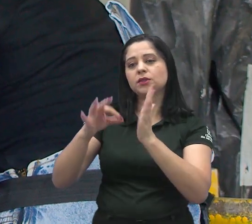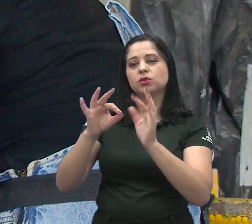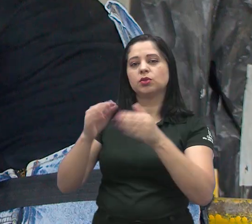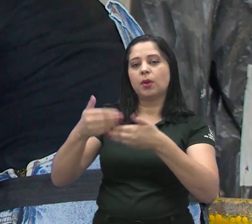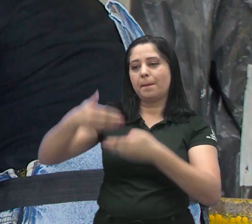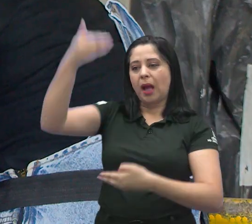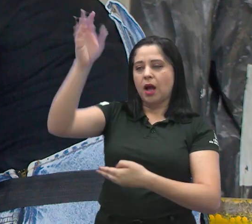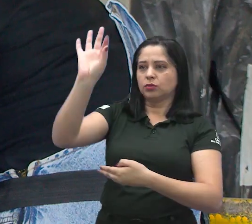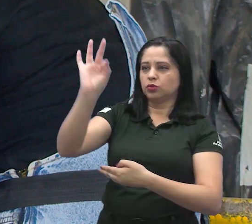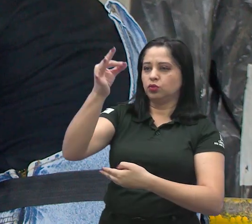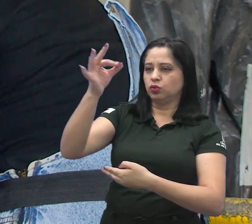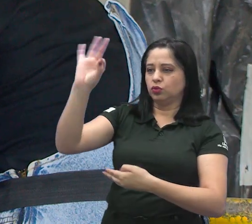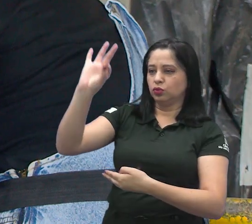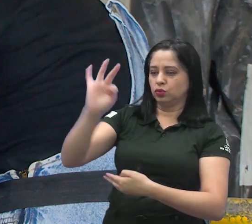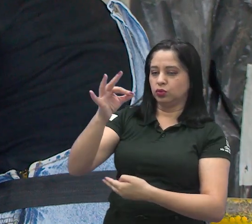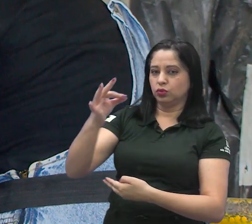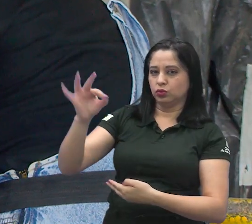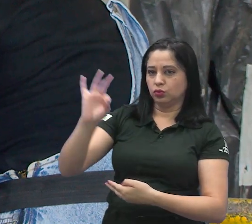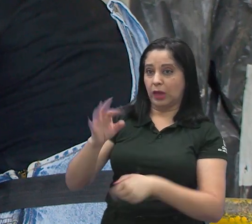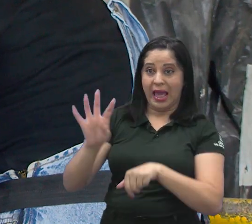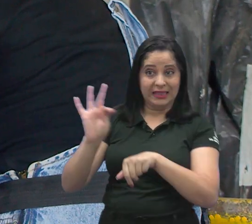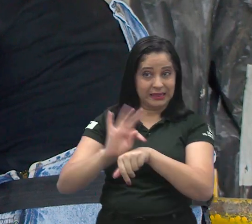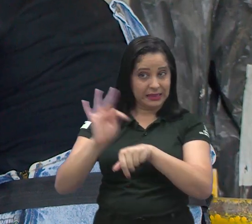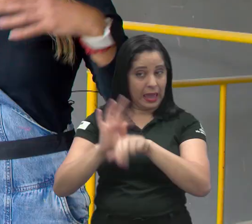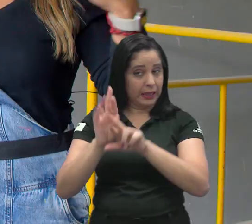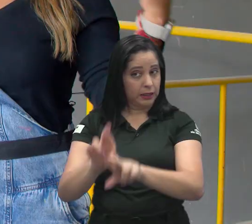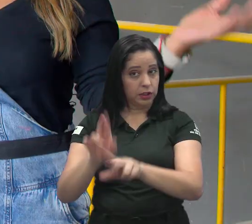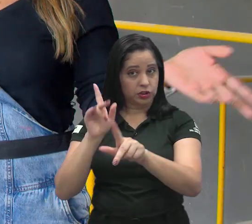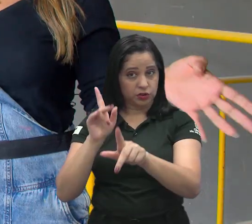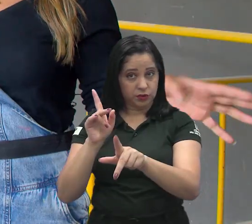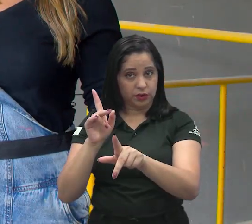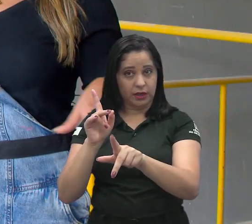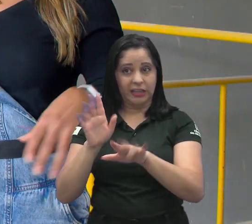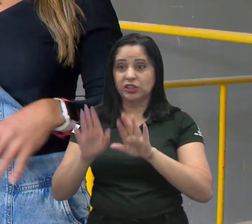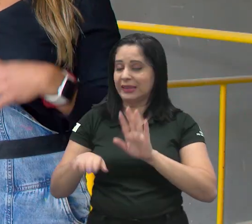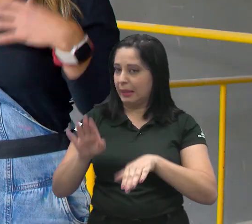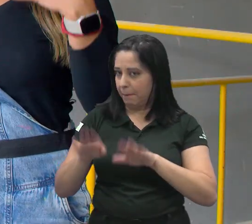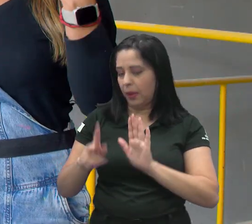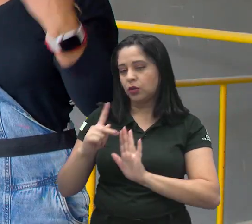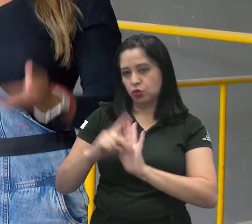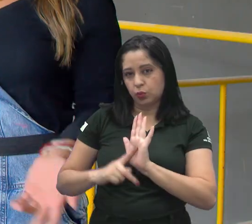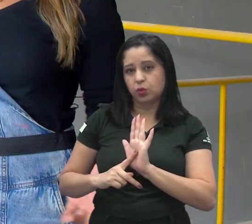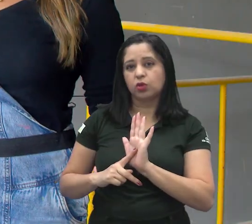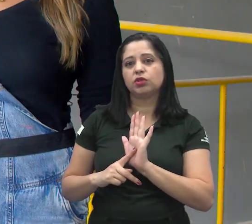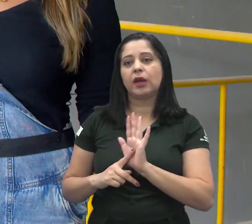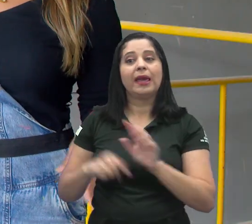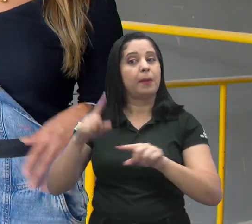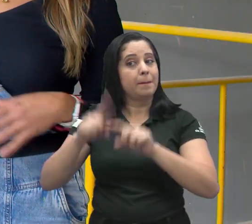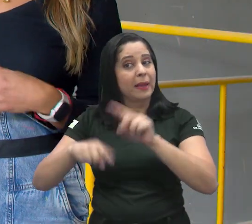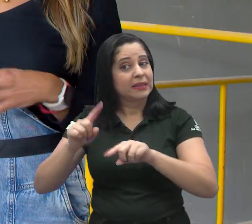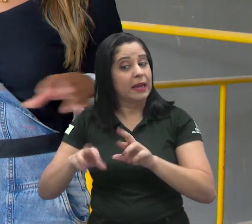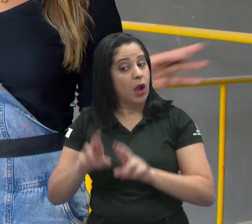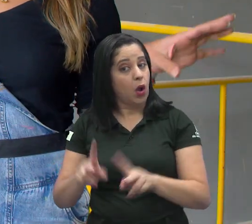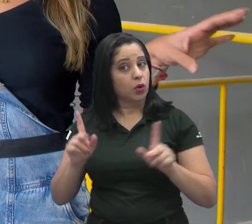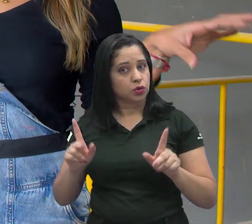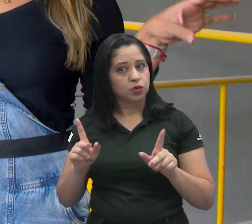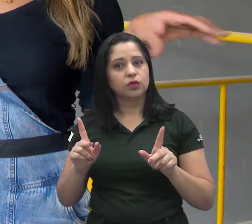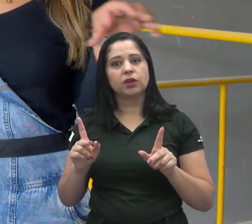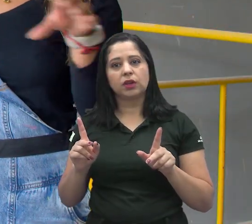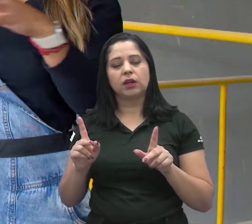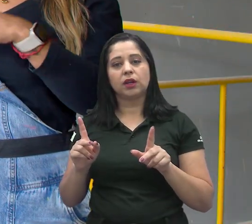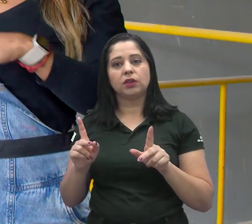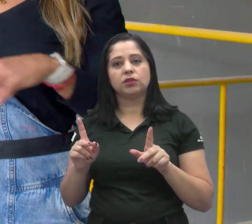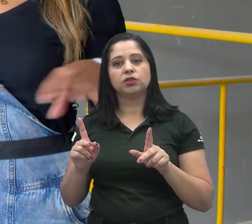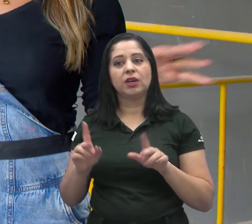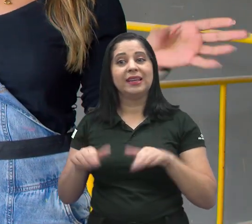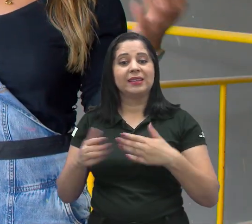esse desenho para a parede. São técnicas diferentes de transferência, dependendo do projeto em si, são materiais diferentes utilizados também, então cada